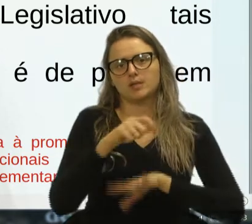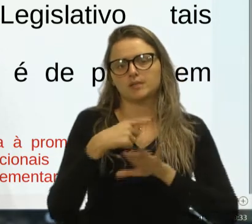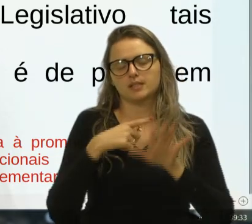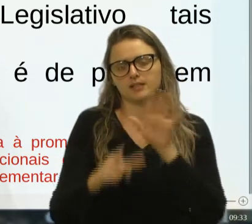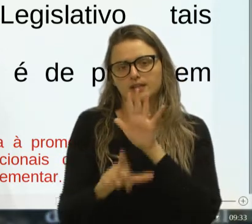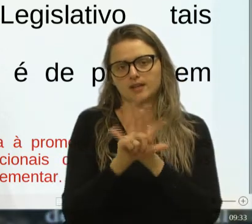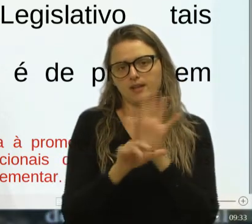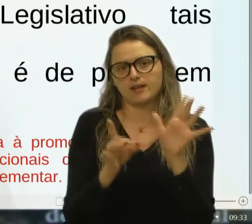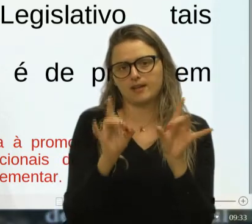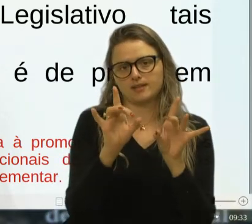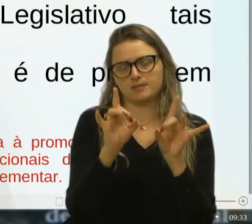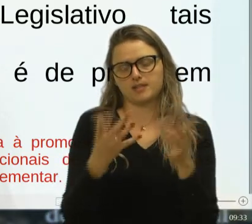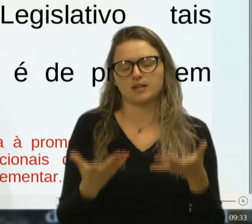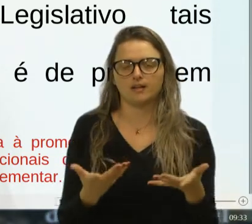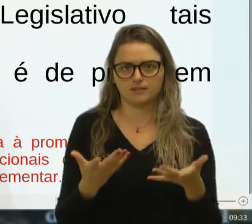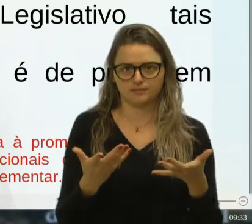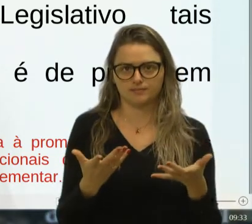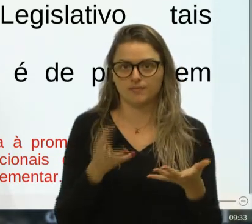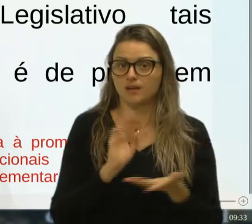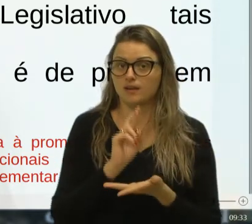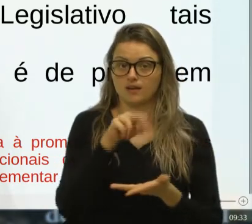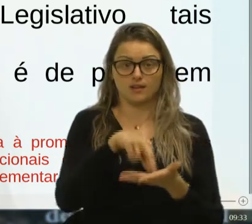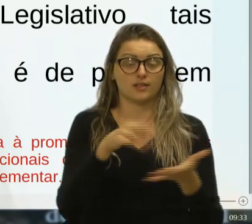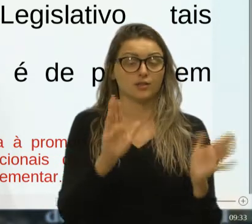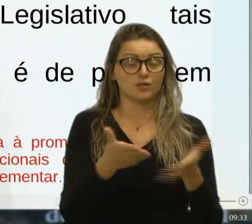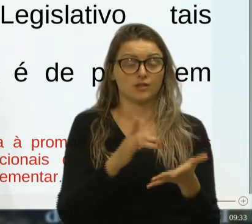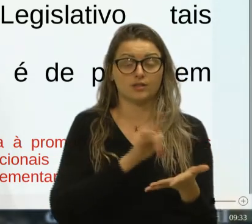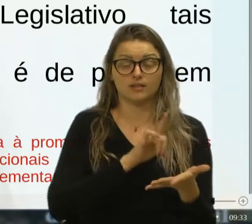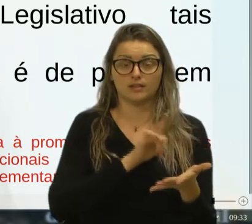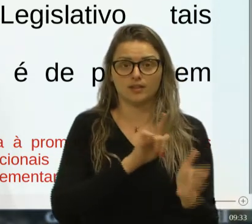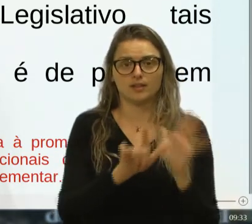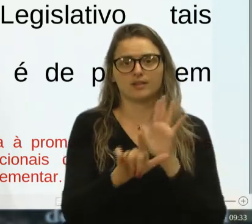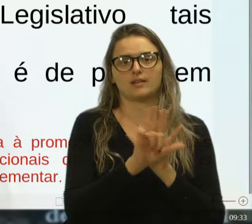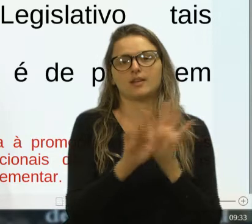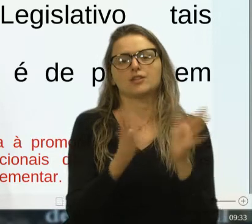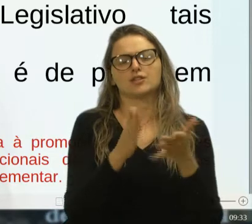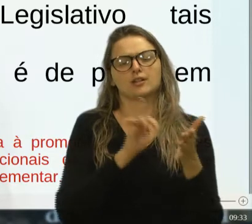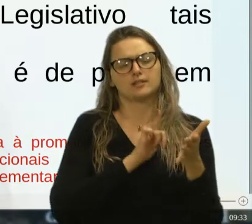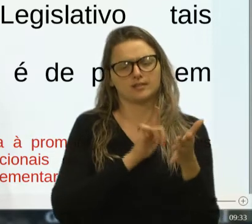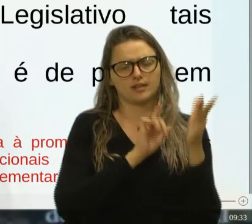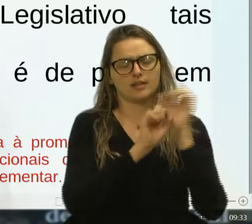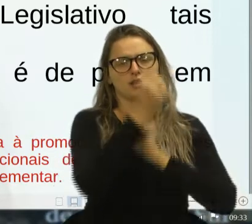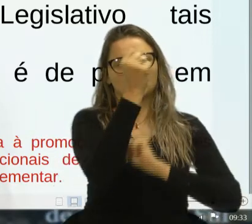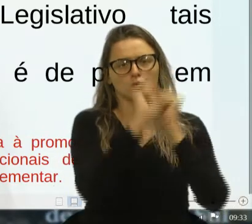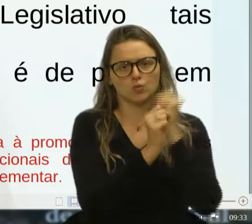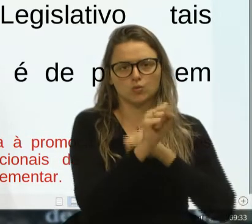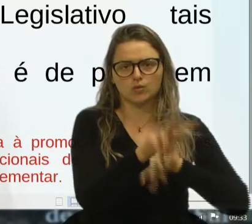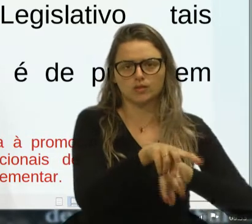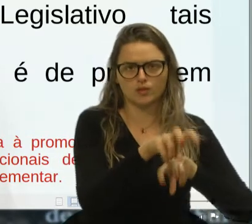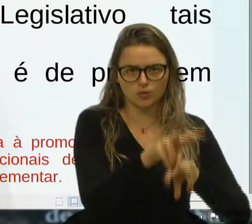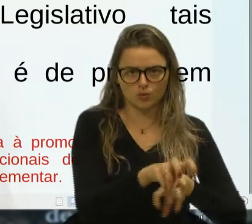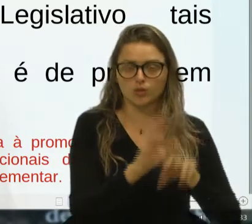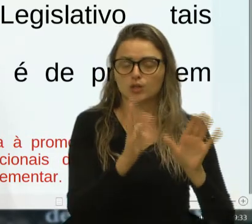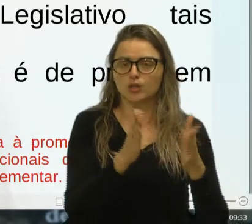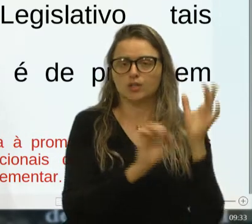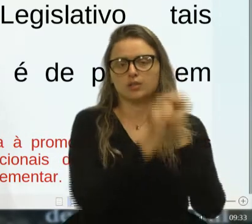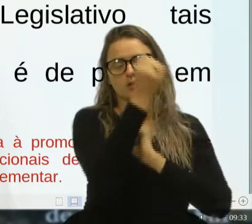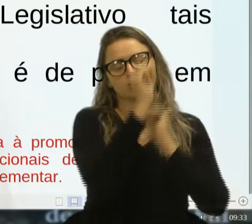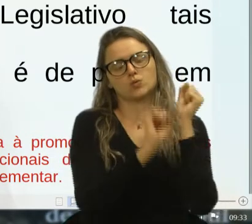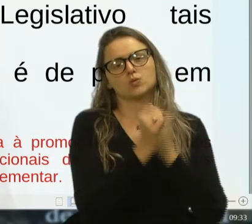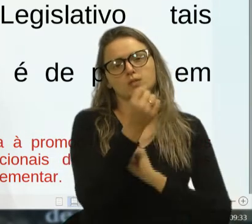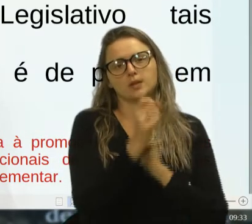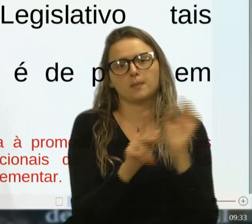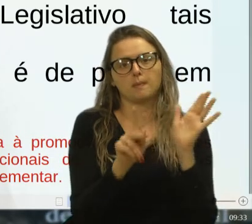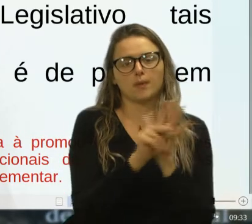legislação específica, né? Na realidade já existem indústrias na área rural, né? As indústrias vinculadas